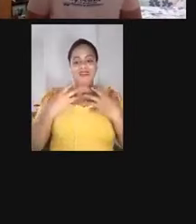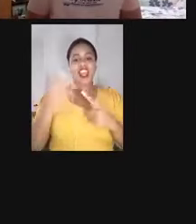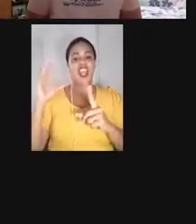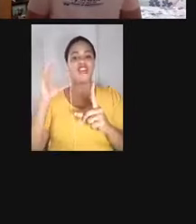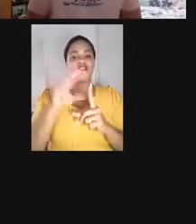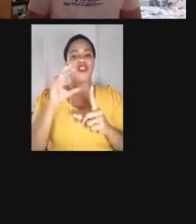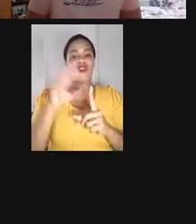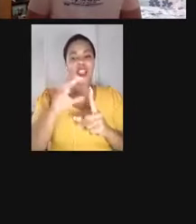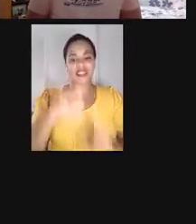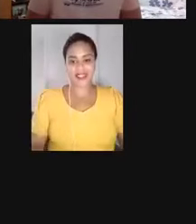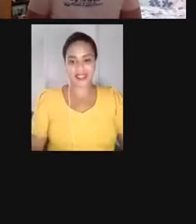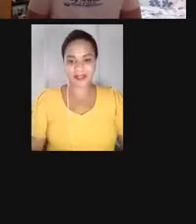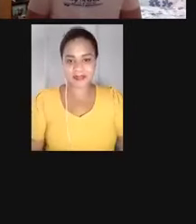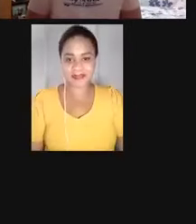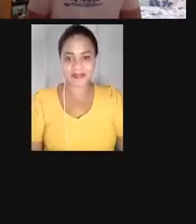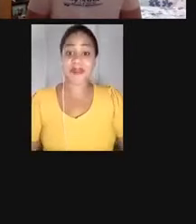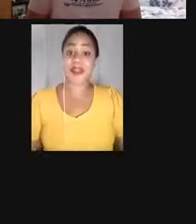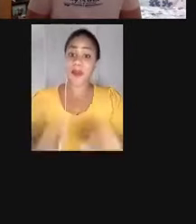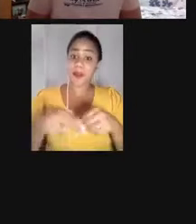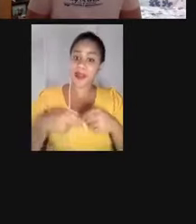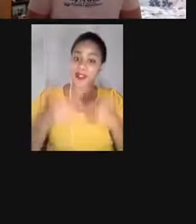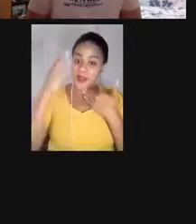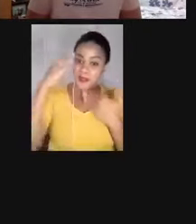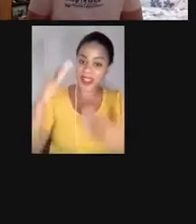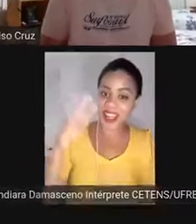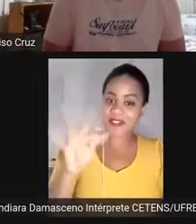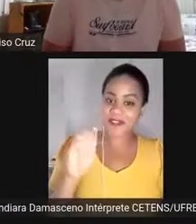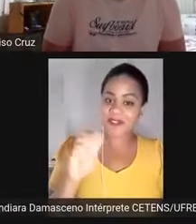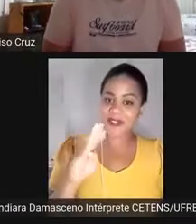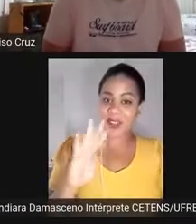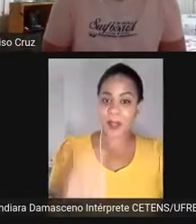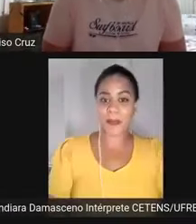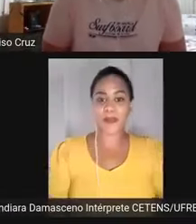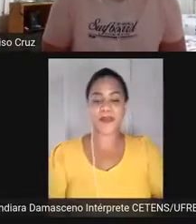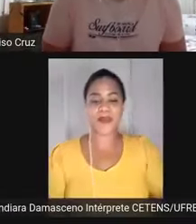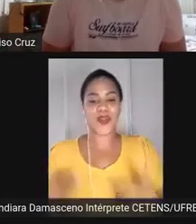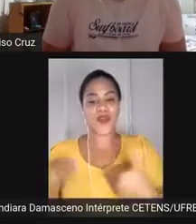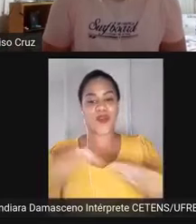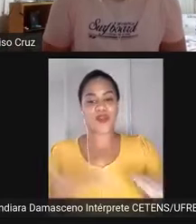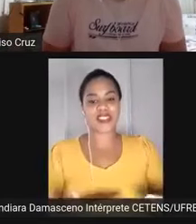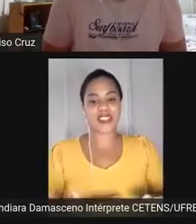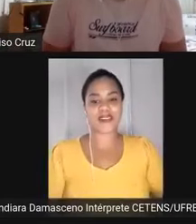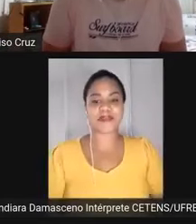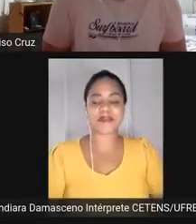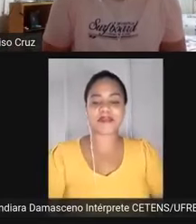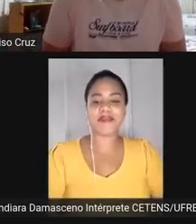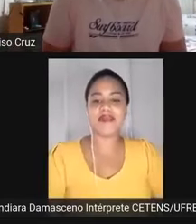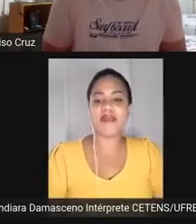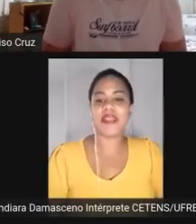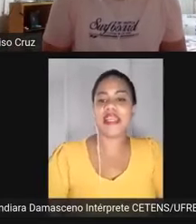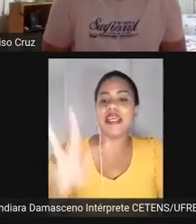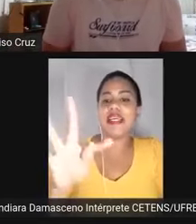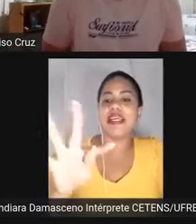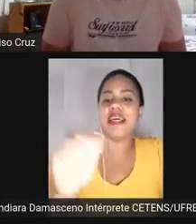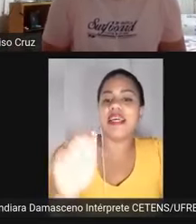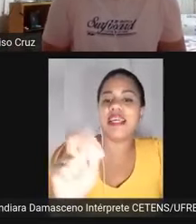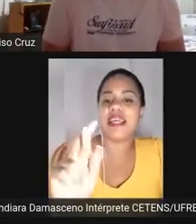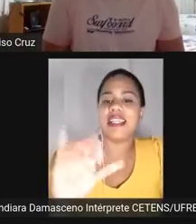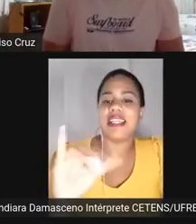vez, meu irmãozinho, muito obrigado pelo convite. Tarciso. Ah, sim, você que